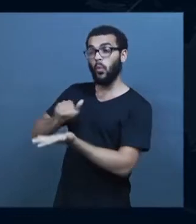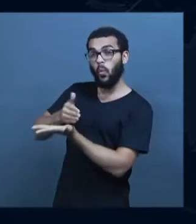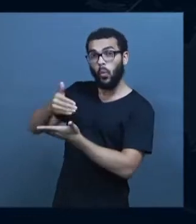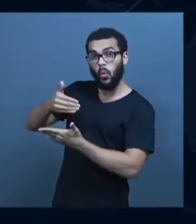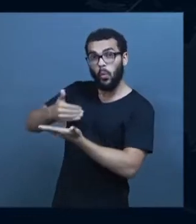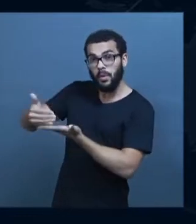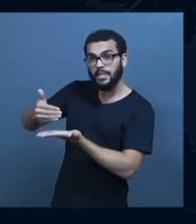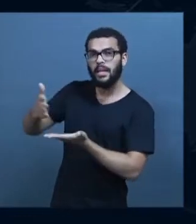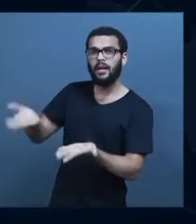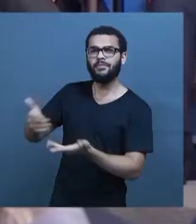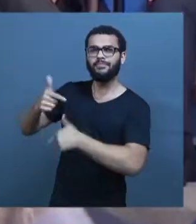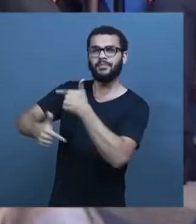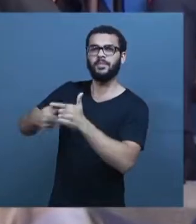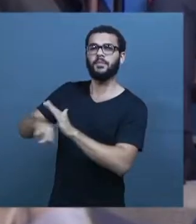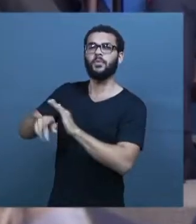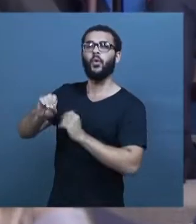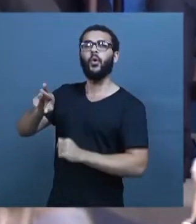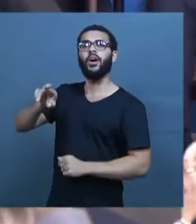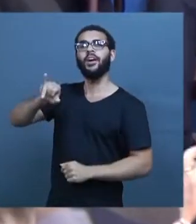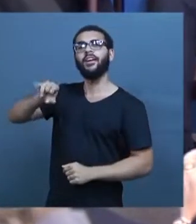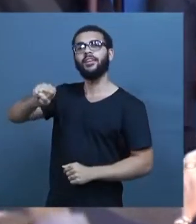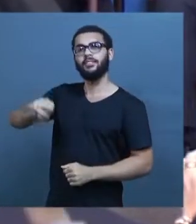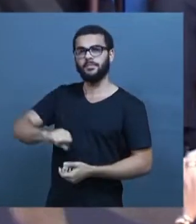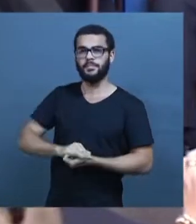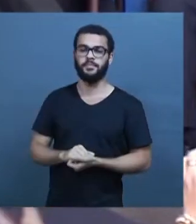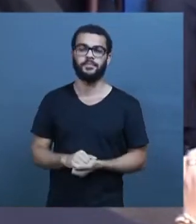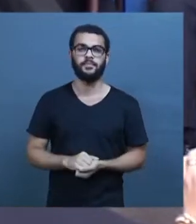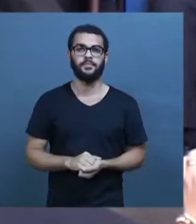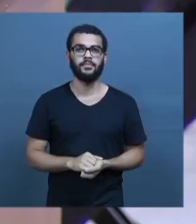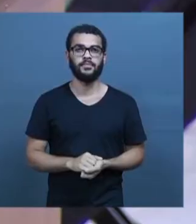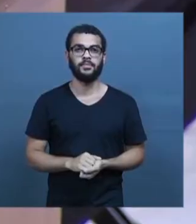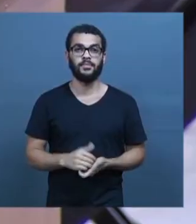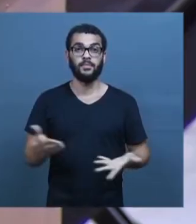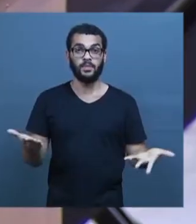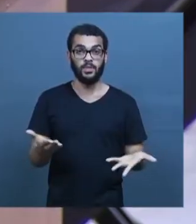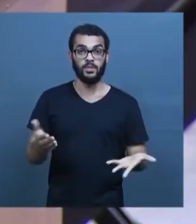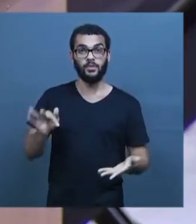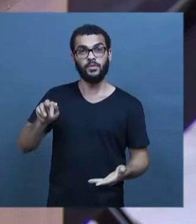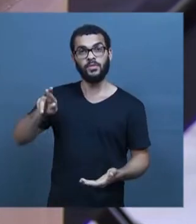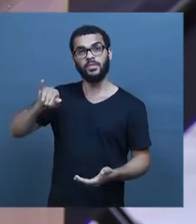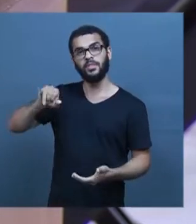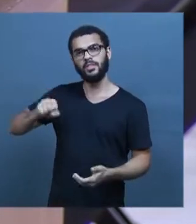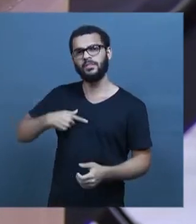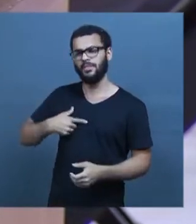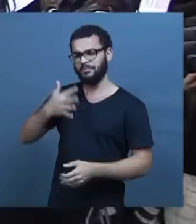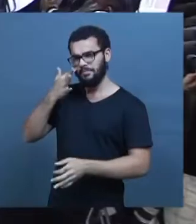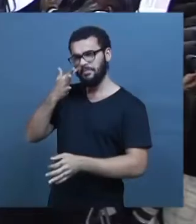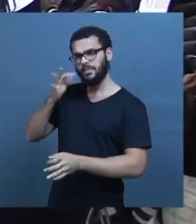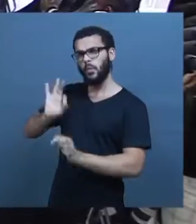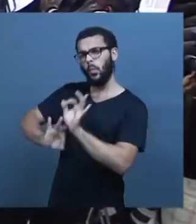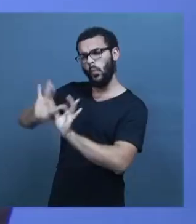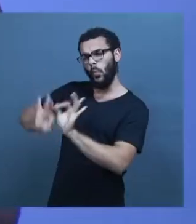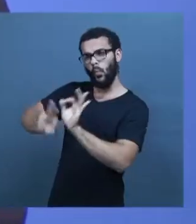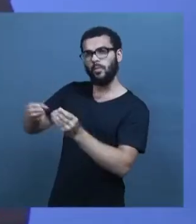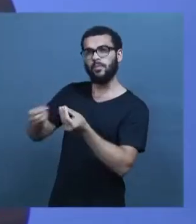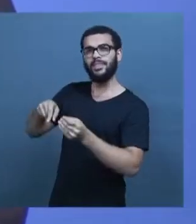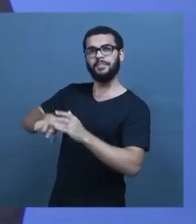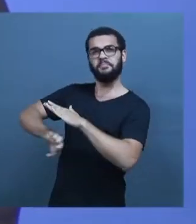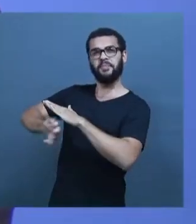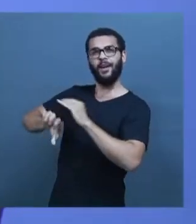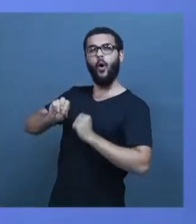se comportava como sindicalista. O general Floriano tem a missão de preparar a estatal para a privatização. Chego,